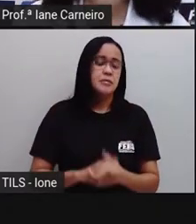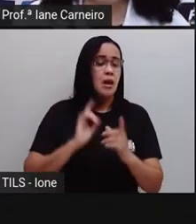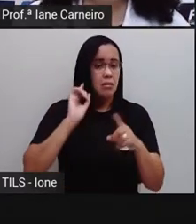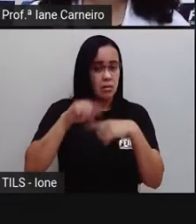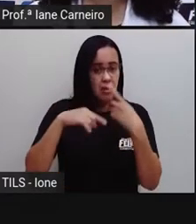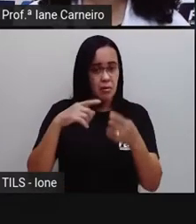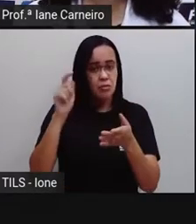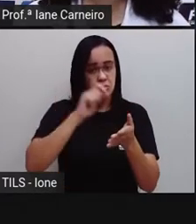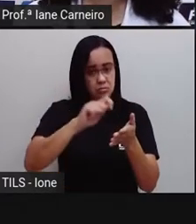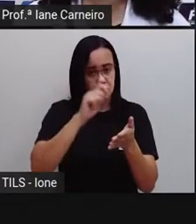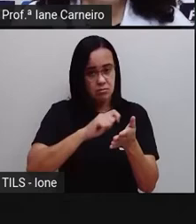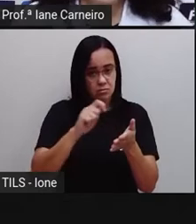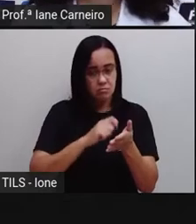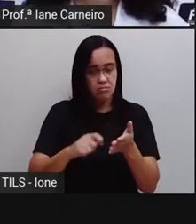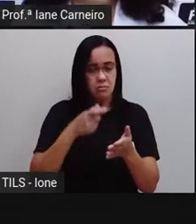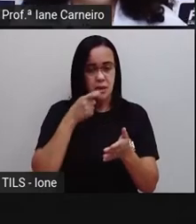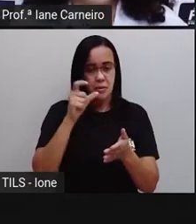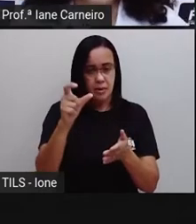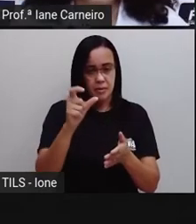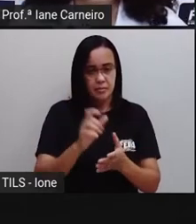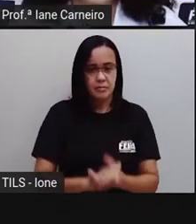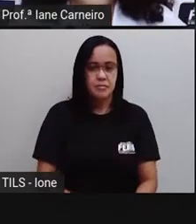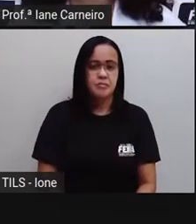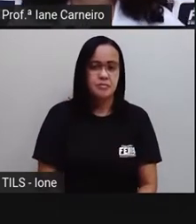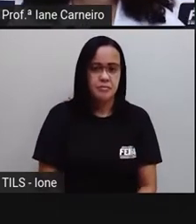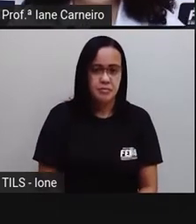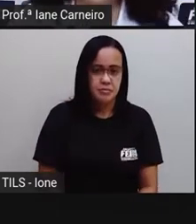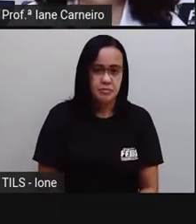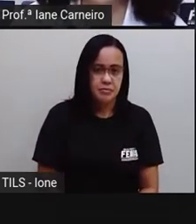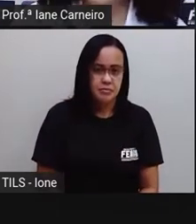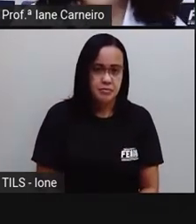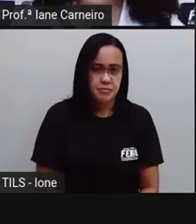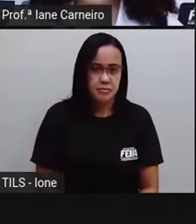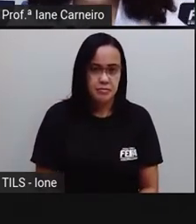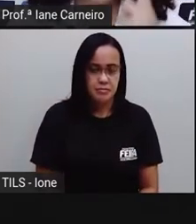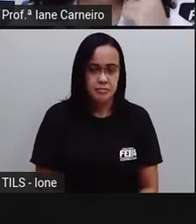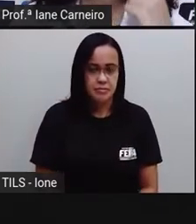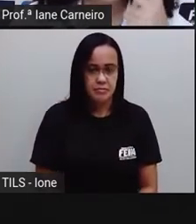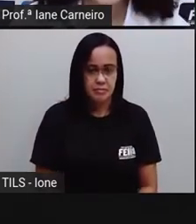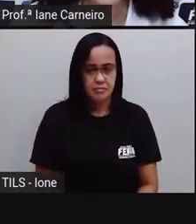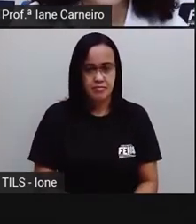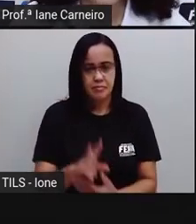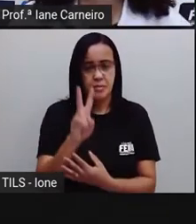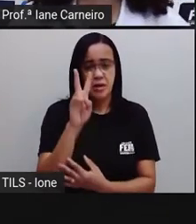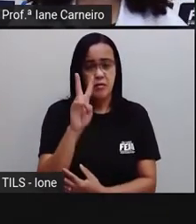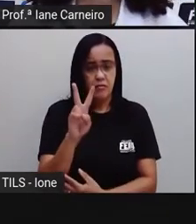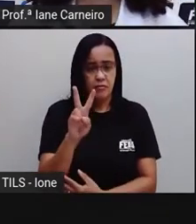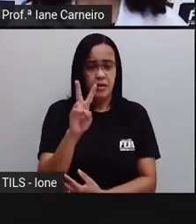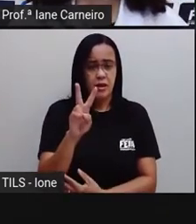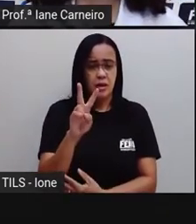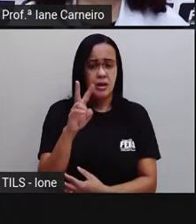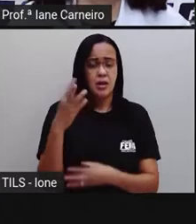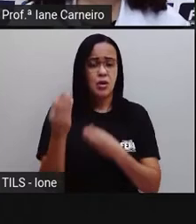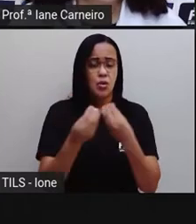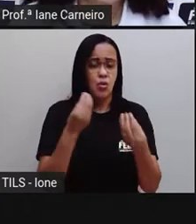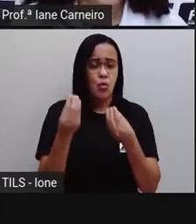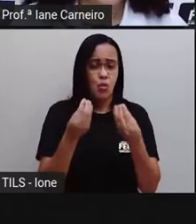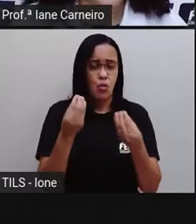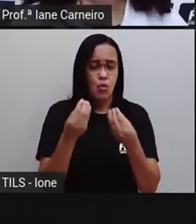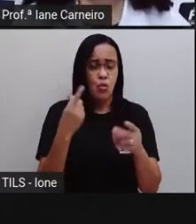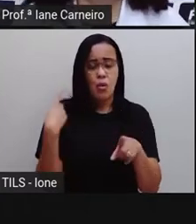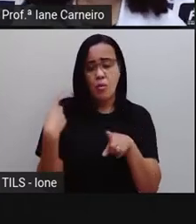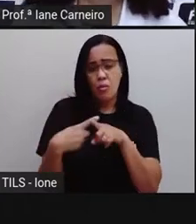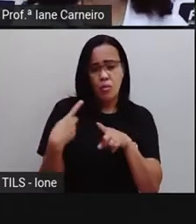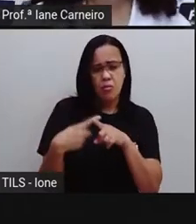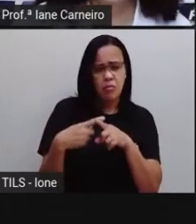bom e aqui agora ó a gente apronta trouxe a letra V porque próstata